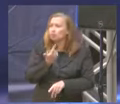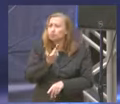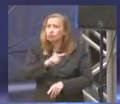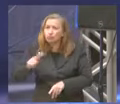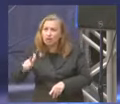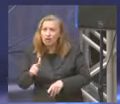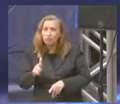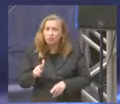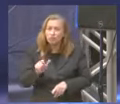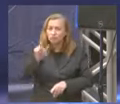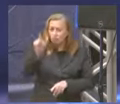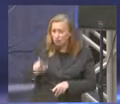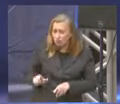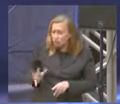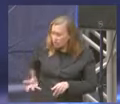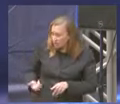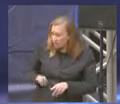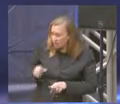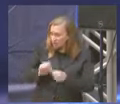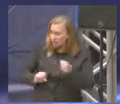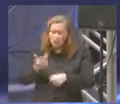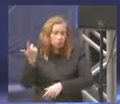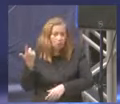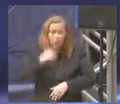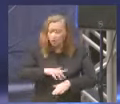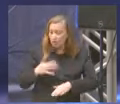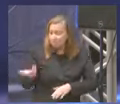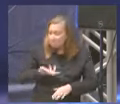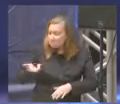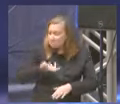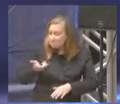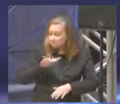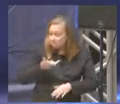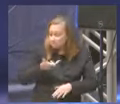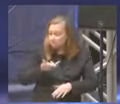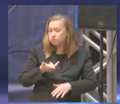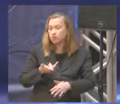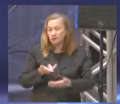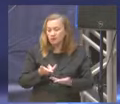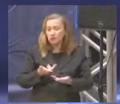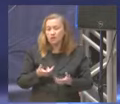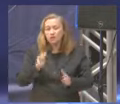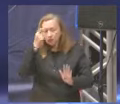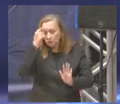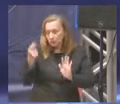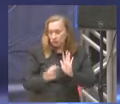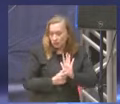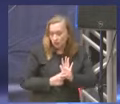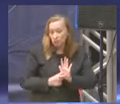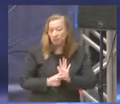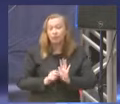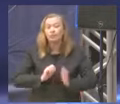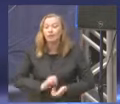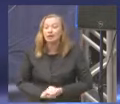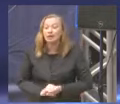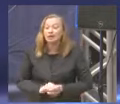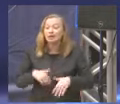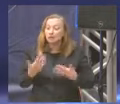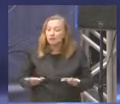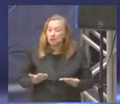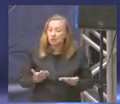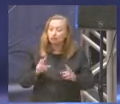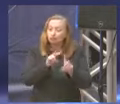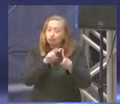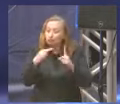não tem quem fazer, etc., a gente também não consegue acelerar na digitalização, na questão da inteligência artificial. Tá? Então, esse do ponto